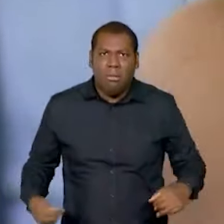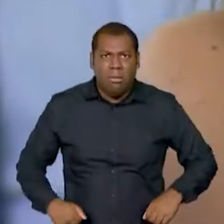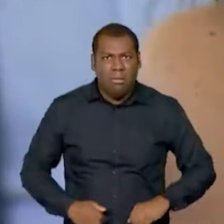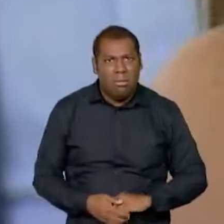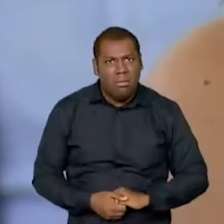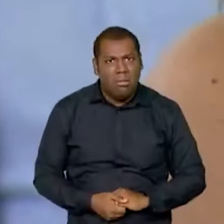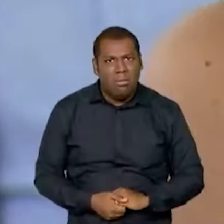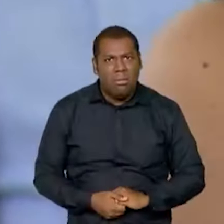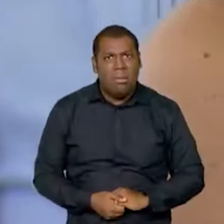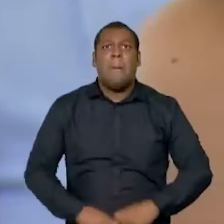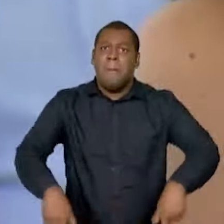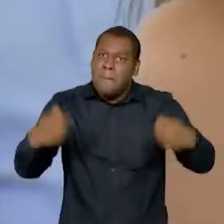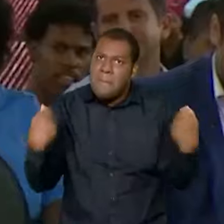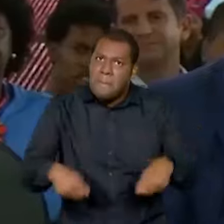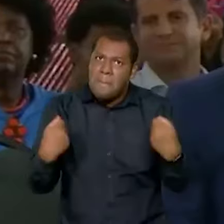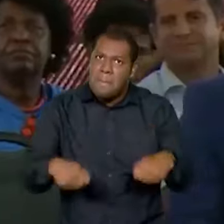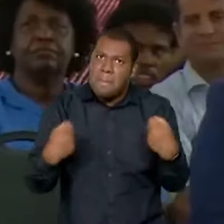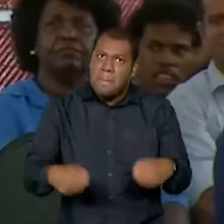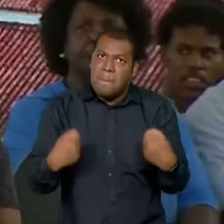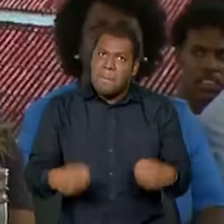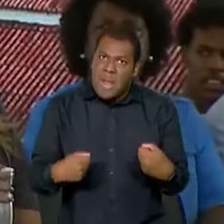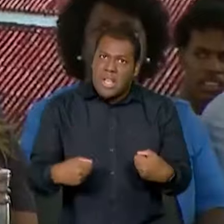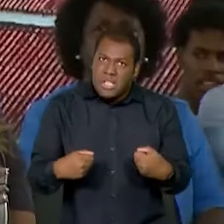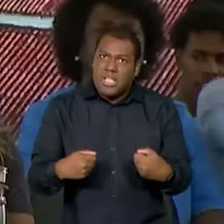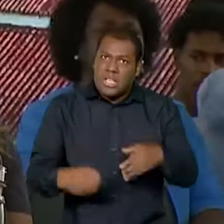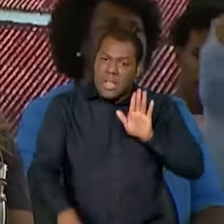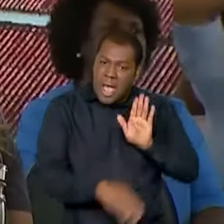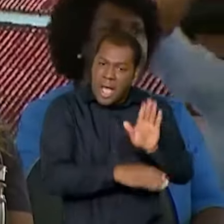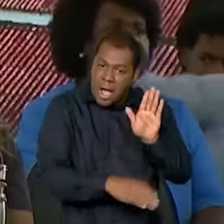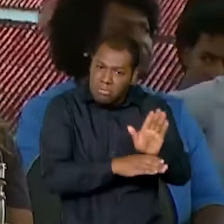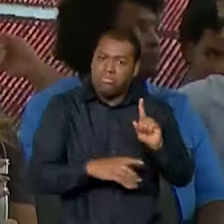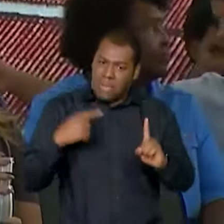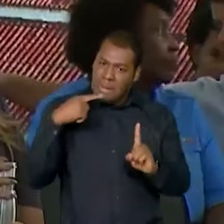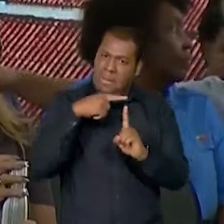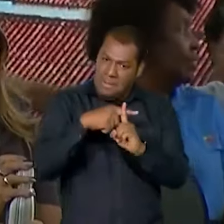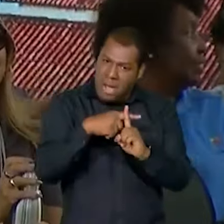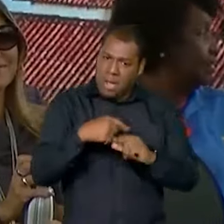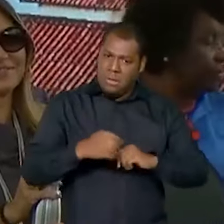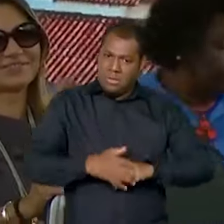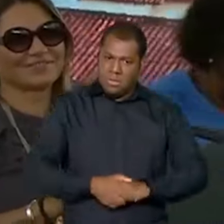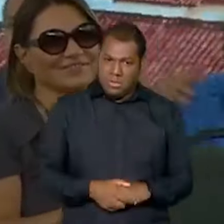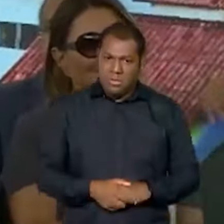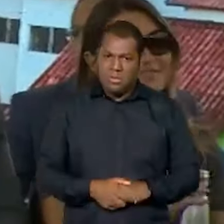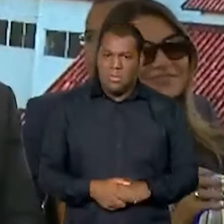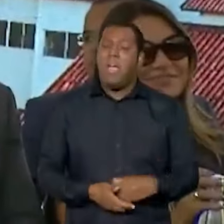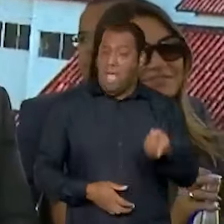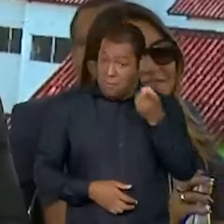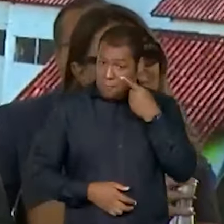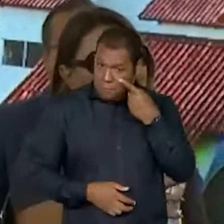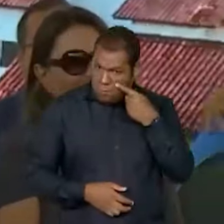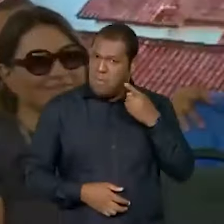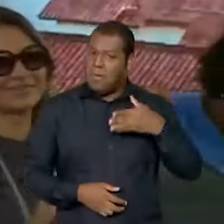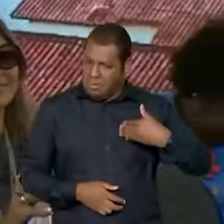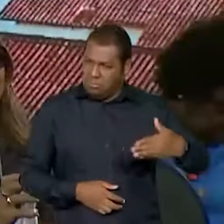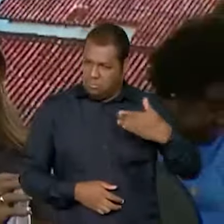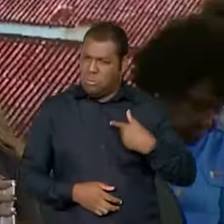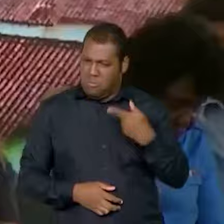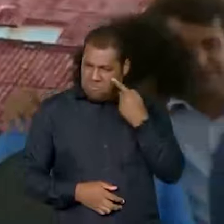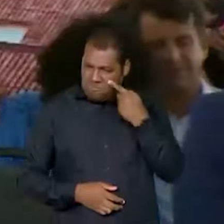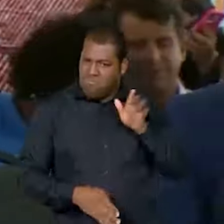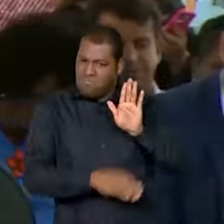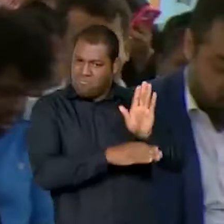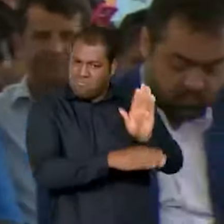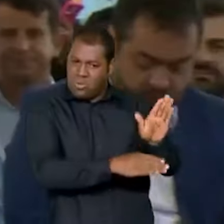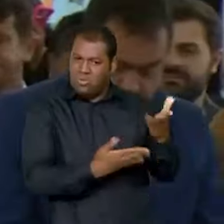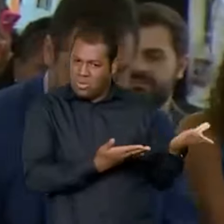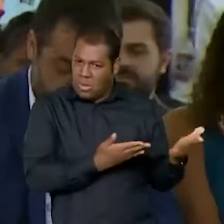Ela deveria estar ganhando no mínimo R$600. Eu vou ver se aconteceu alguma coisa, Ana. Porque